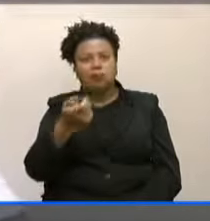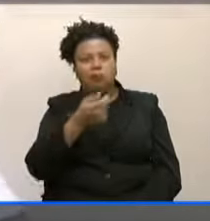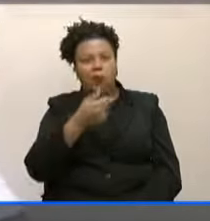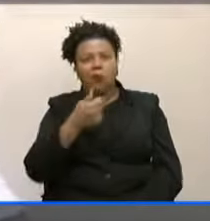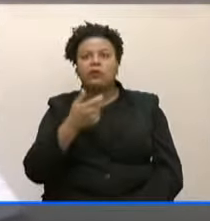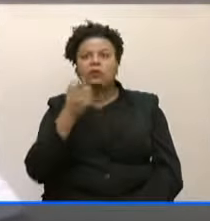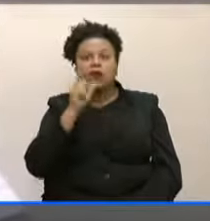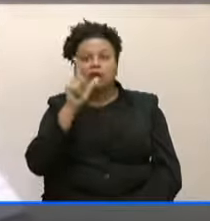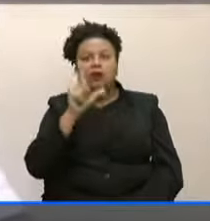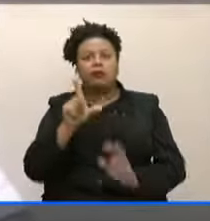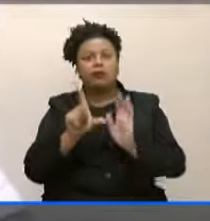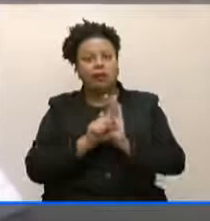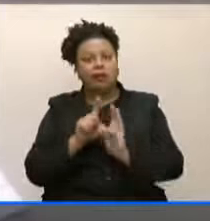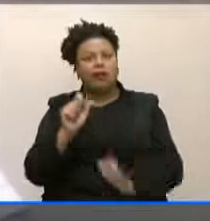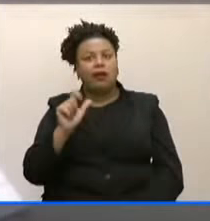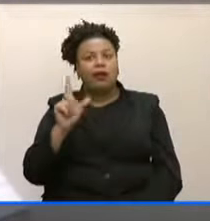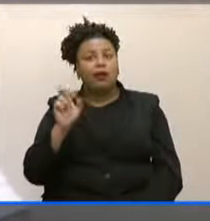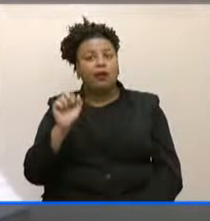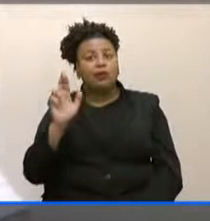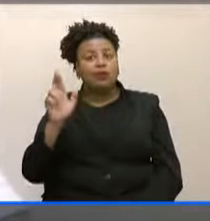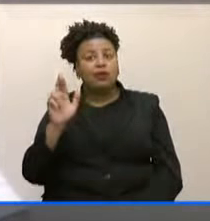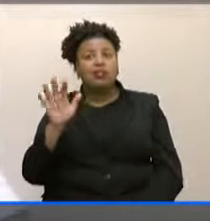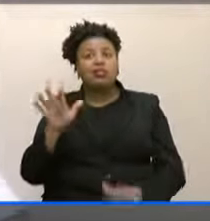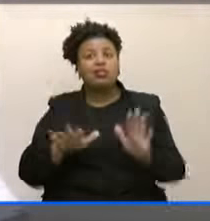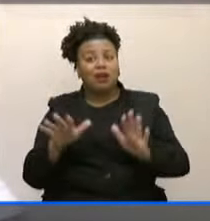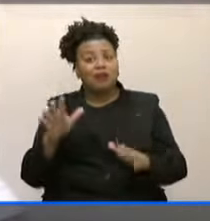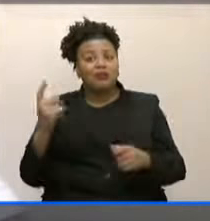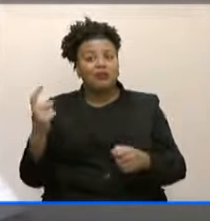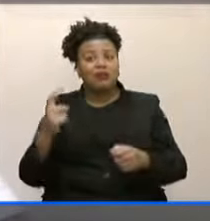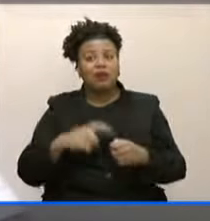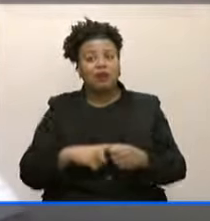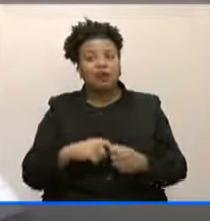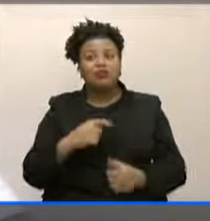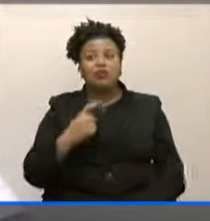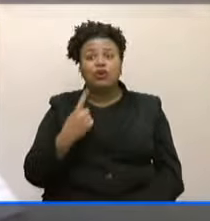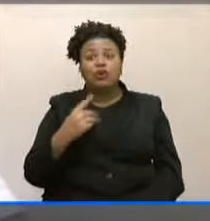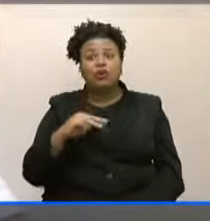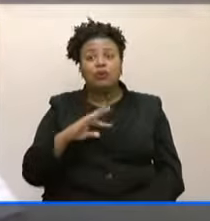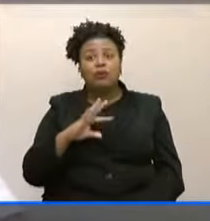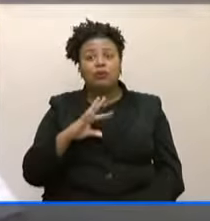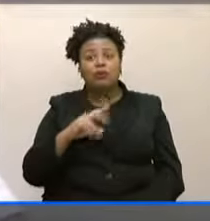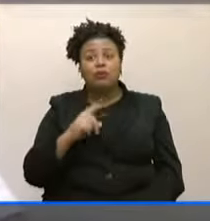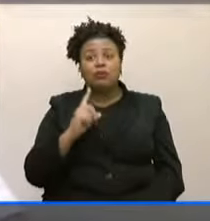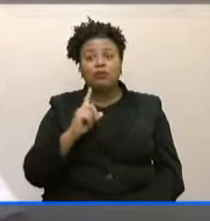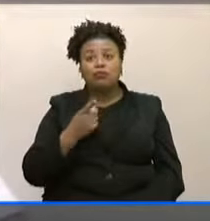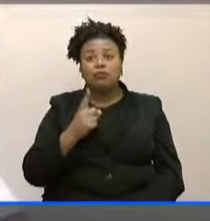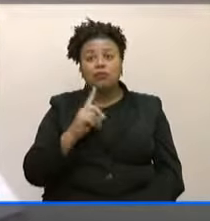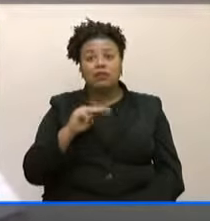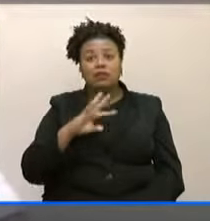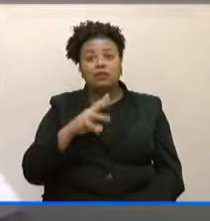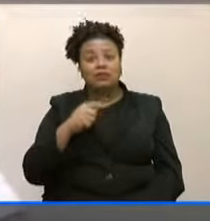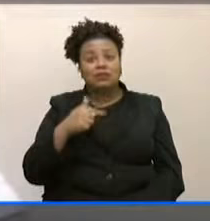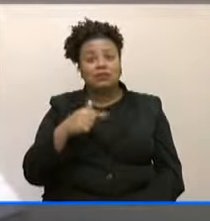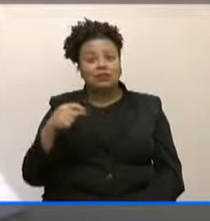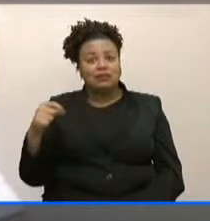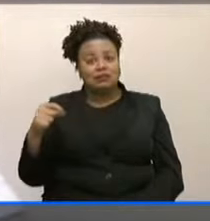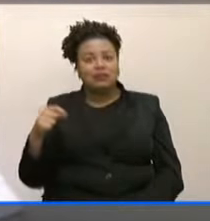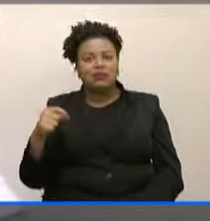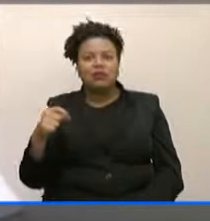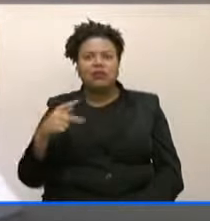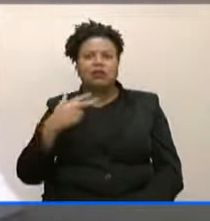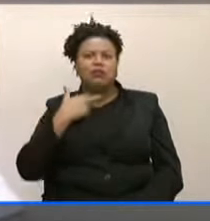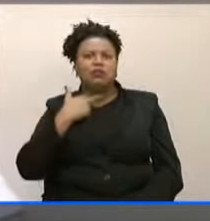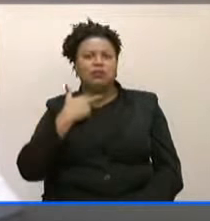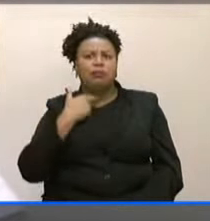lei Aldir, e talvez retorne de 1.300.000 a 1.700.000. E a gente não